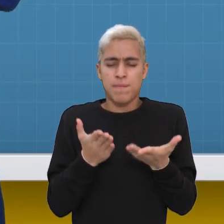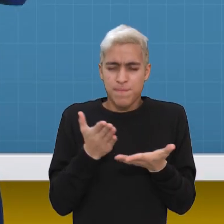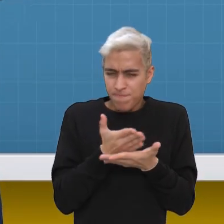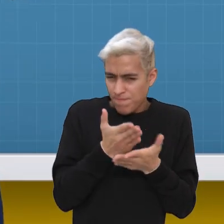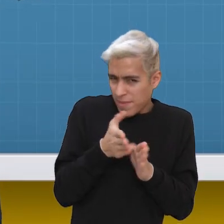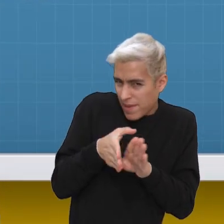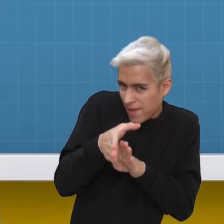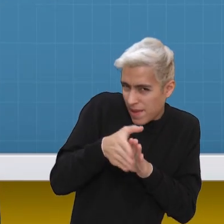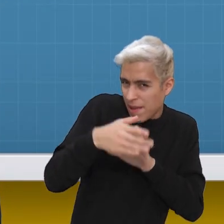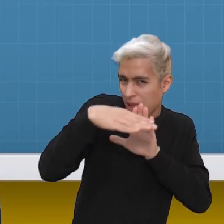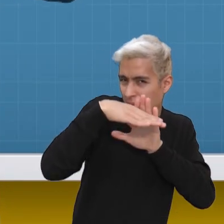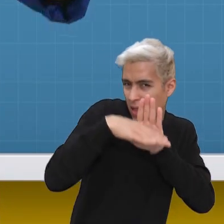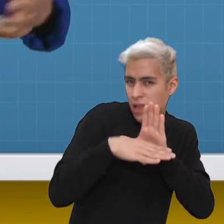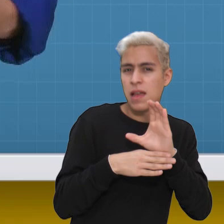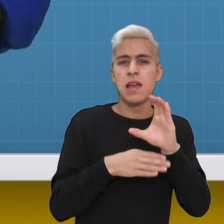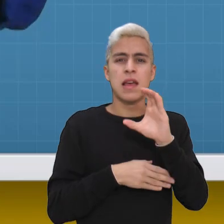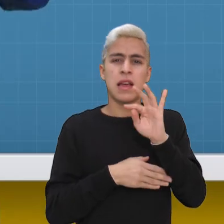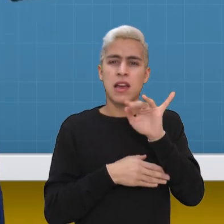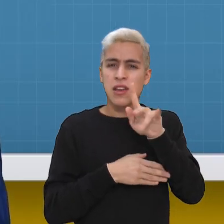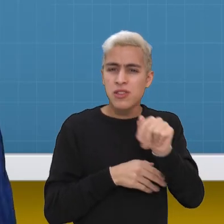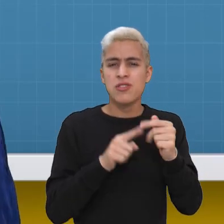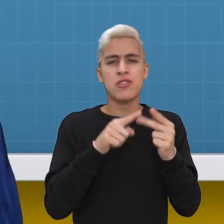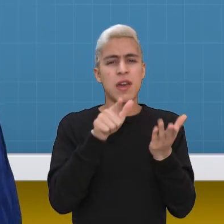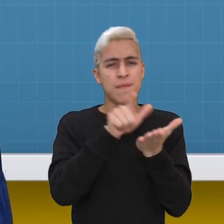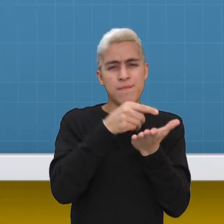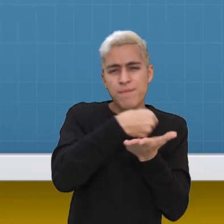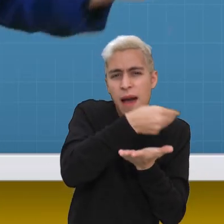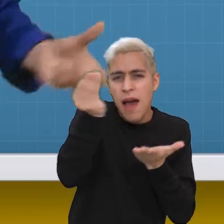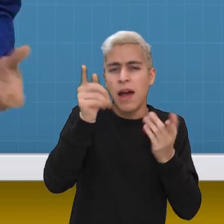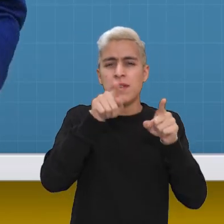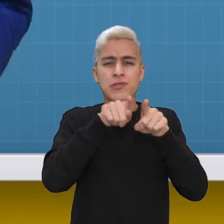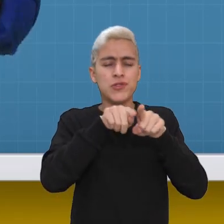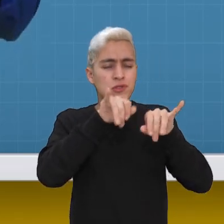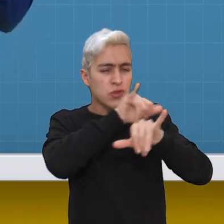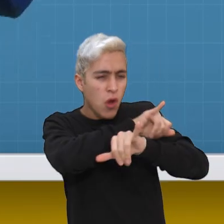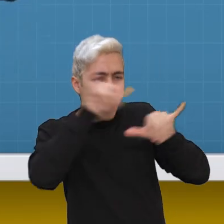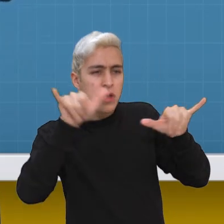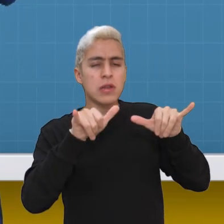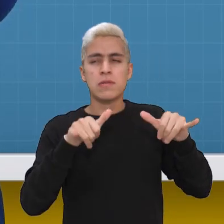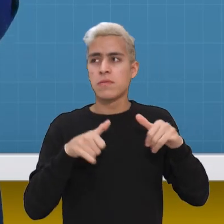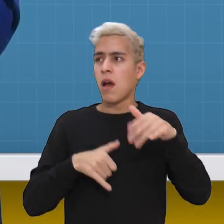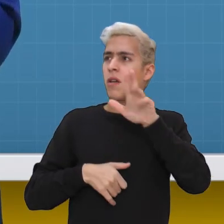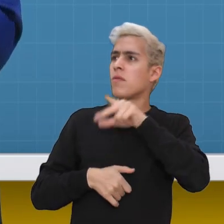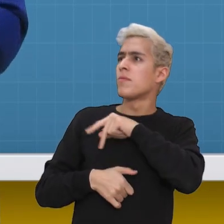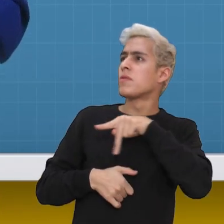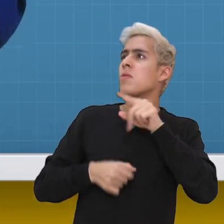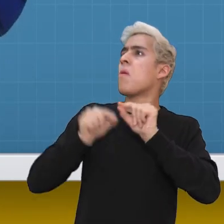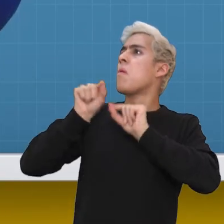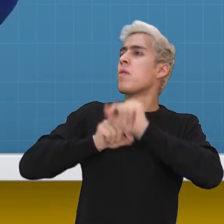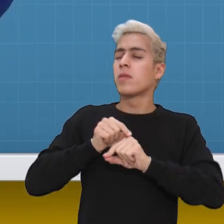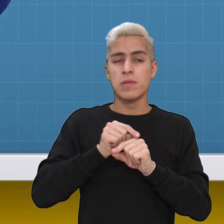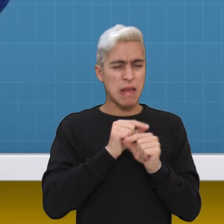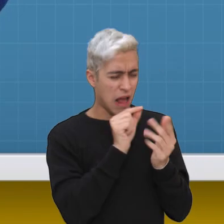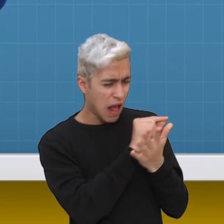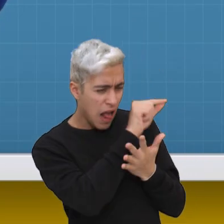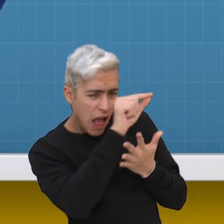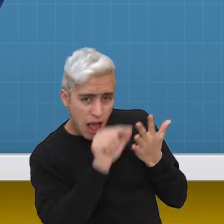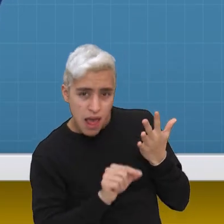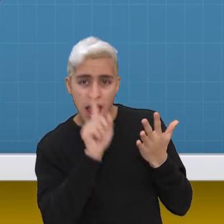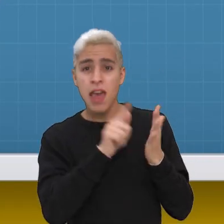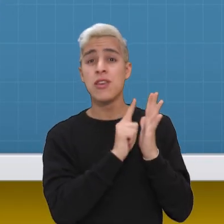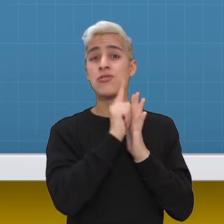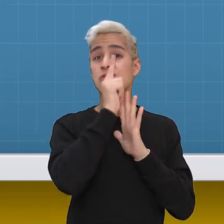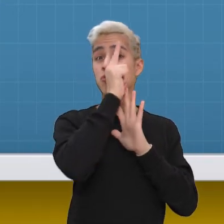Manual de instrução, receita, cantiga, folder, notícia. Meu Deus, professora, que isso? Tudo isso